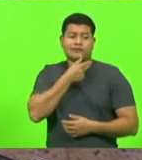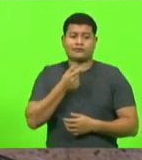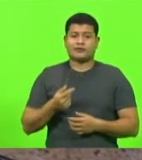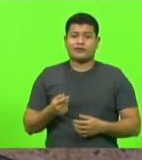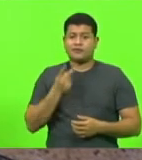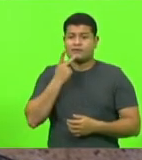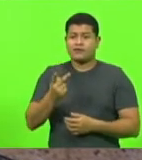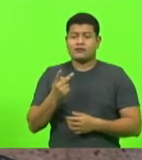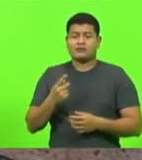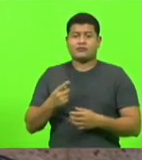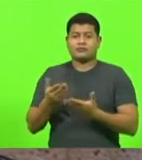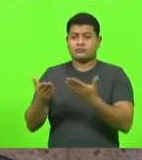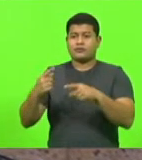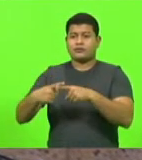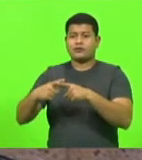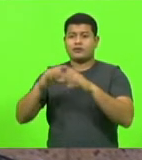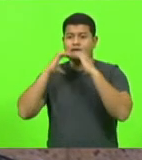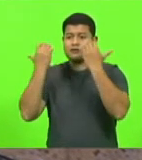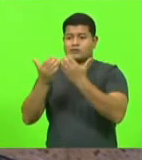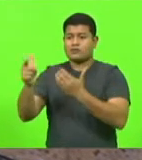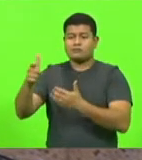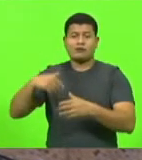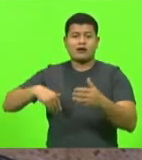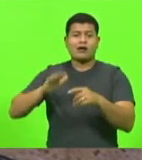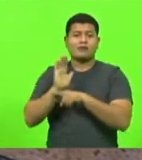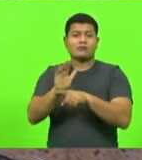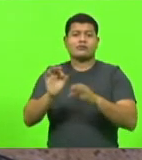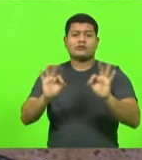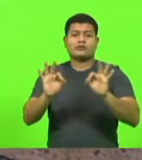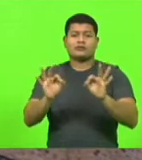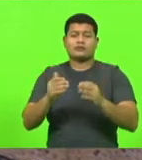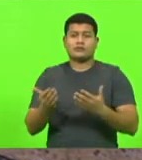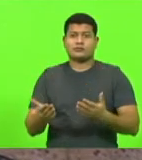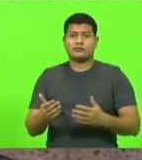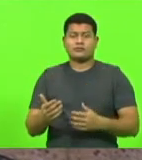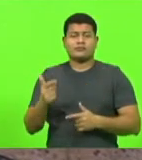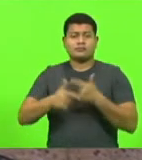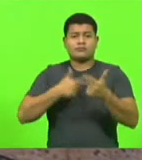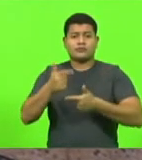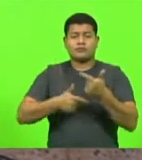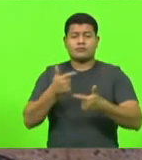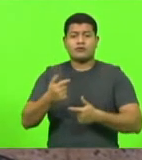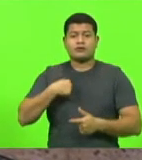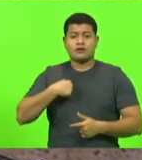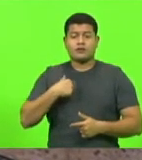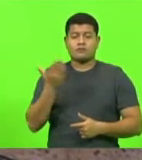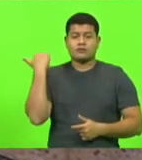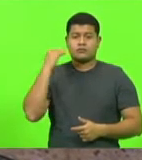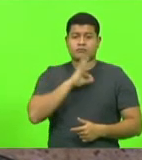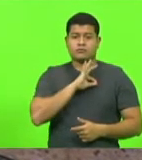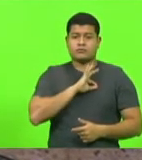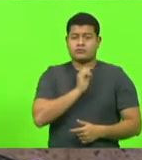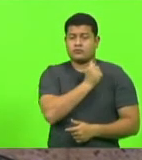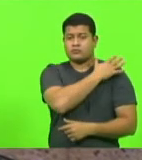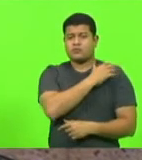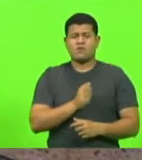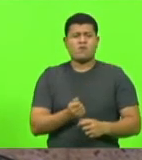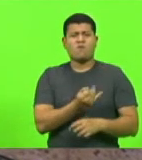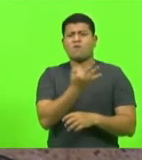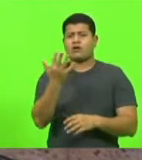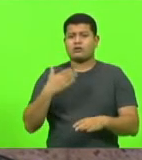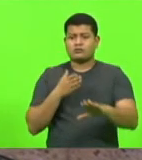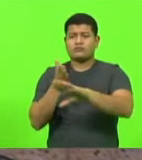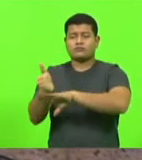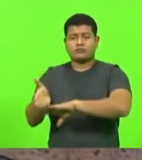nada. Falando ainda de saúde, o tempo que eu trabalhei na Polícia Militar, quantas e quantas vezes eu fui ao Hospital São José, muitas